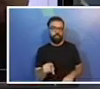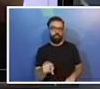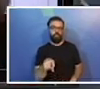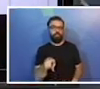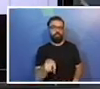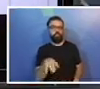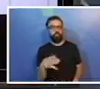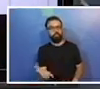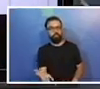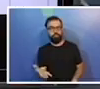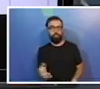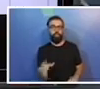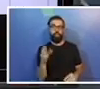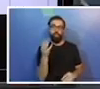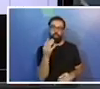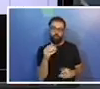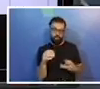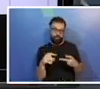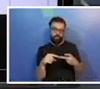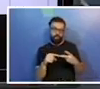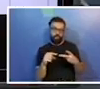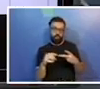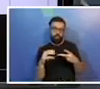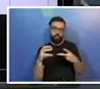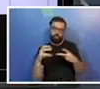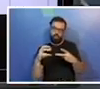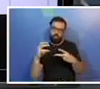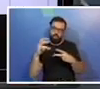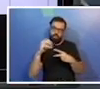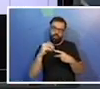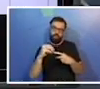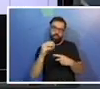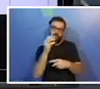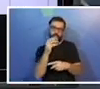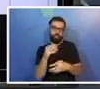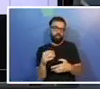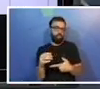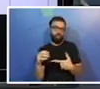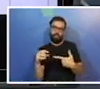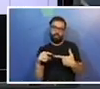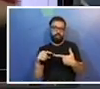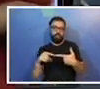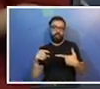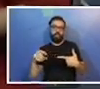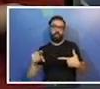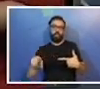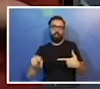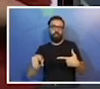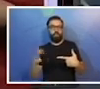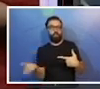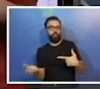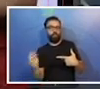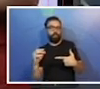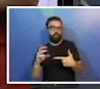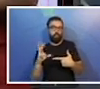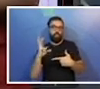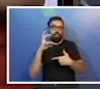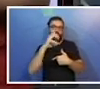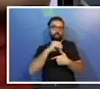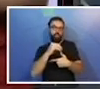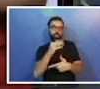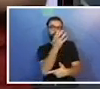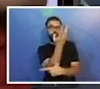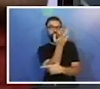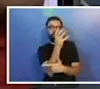se alimentam de vegetais. Acabam as plantações, nesse caso, plantação de feijão. Essa cobra,